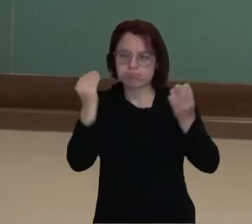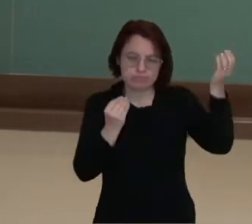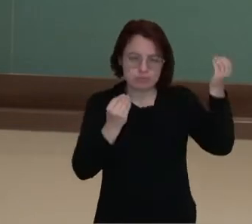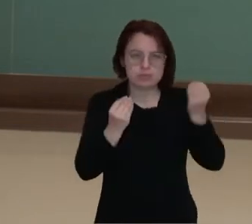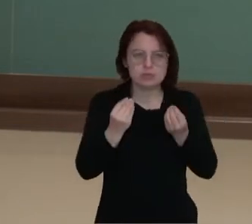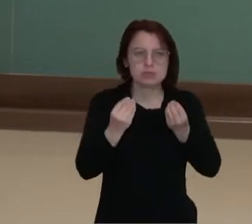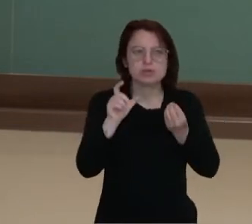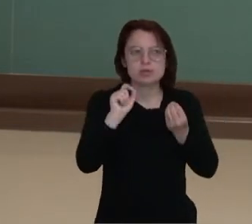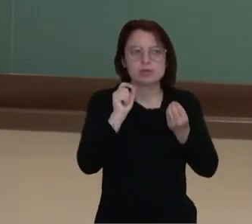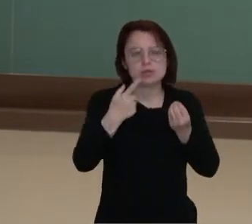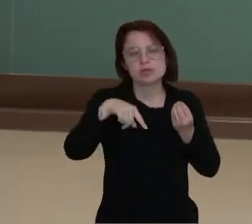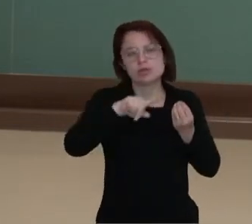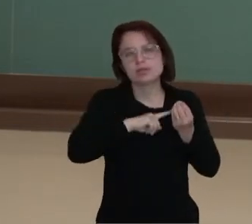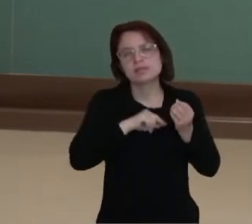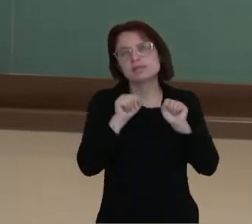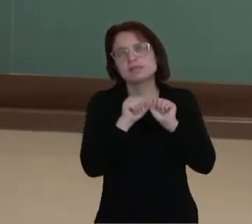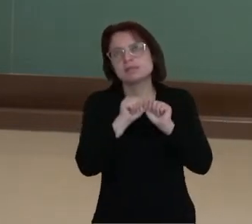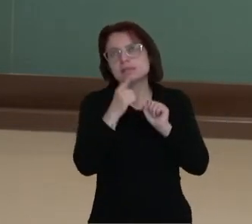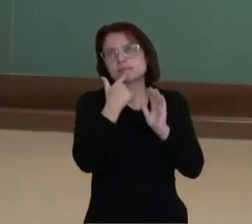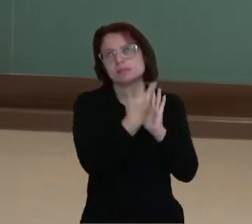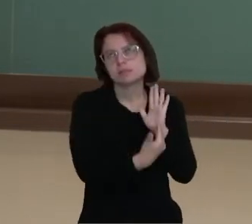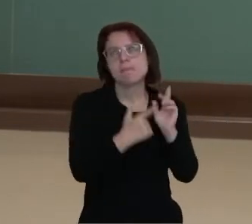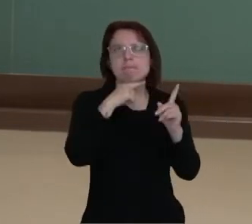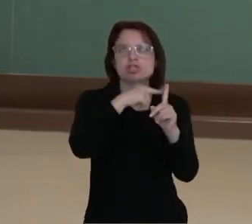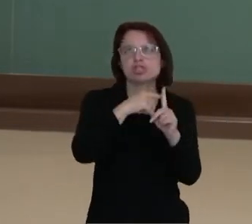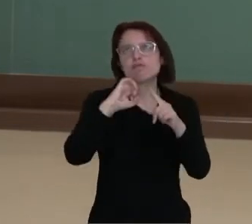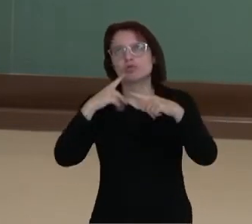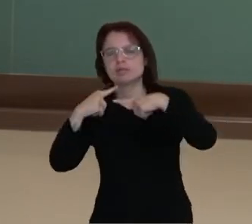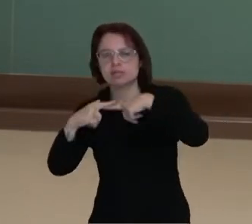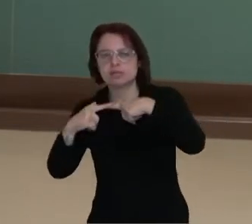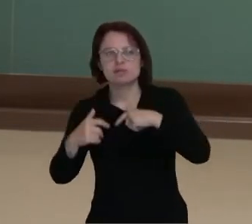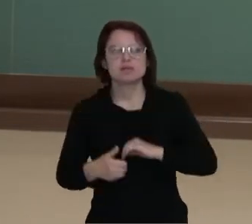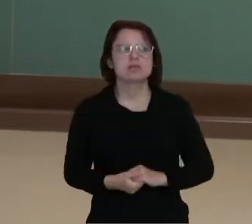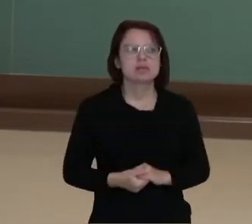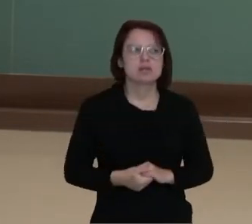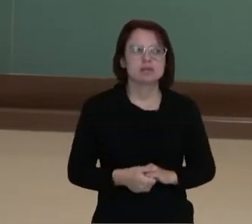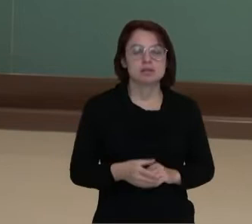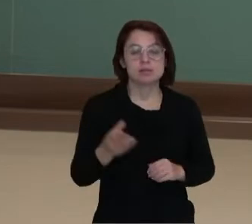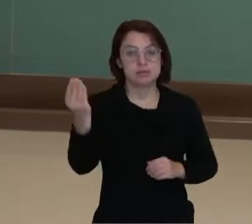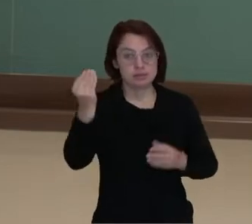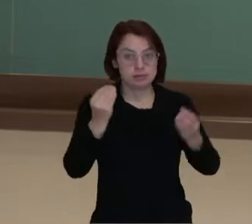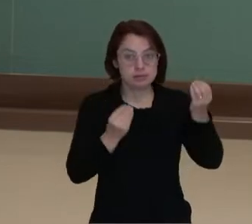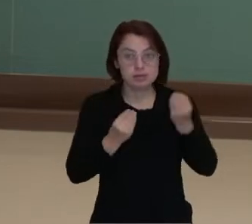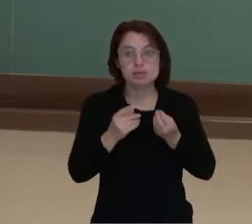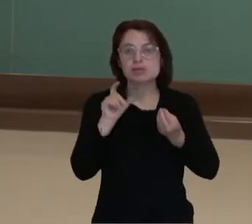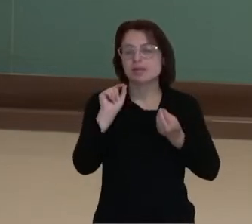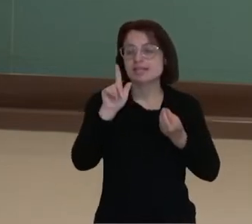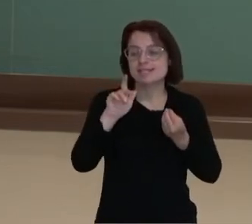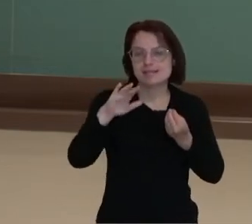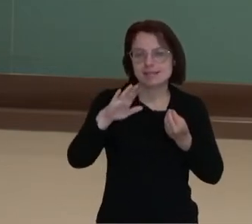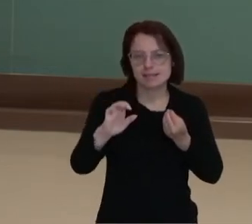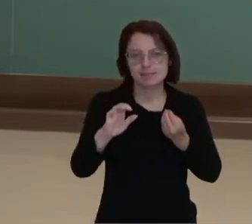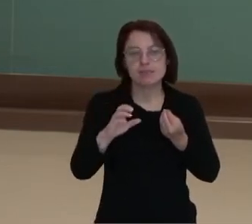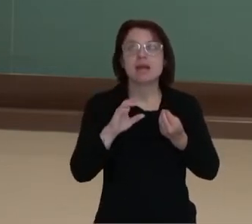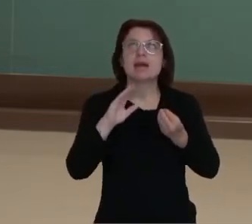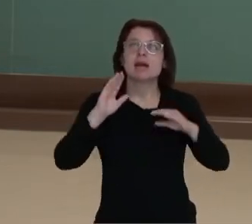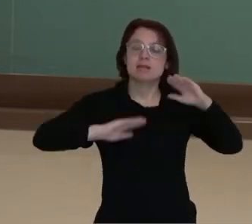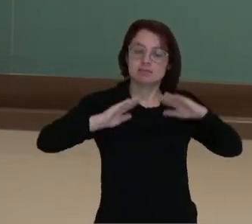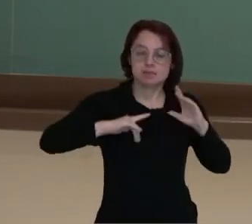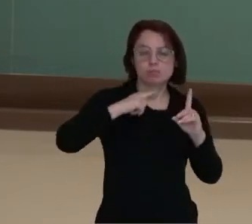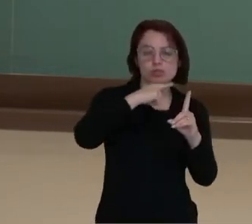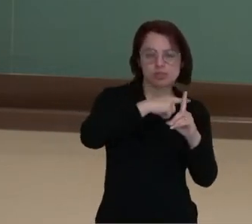para fator RH, ou positivo ou negativo. Nós ganhamos o gene fator RH. Ele pode ser